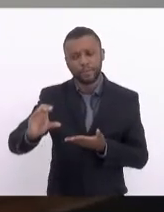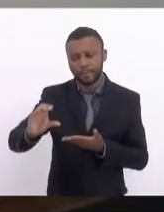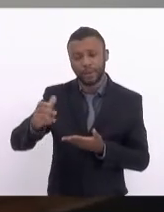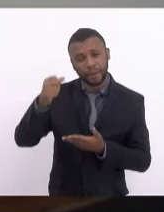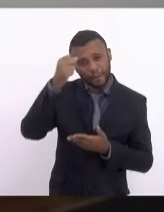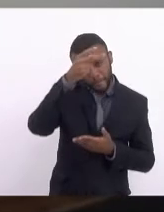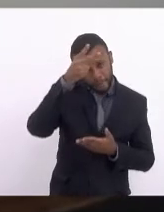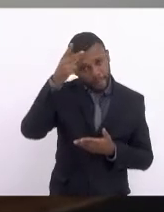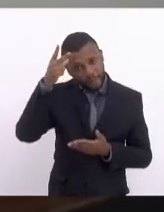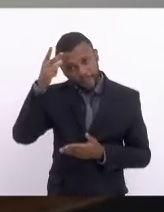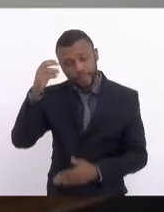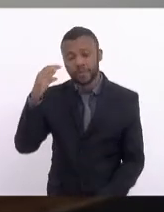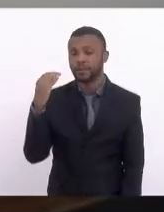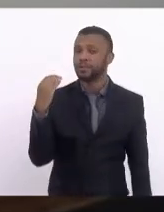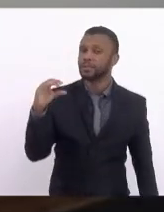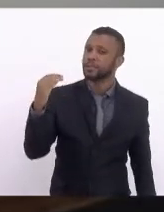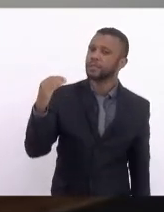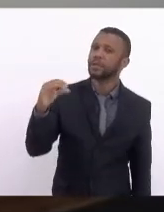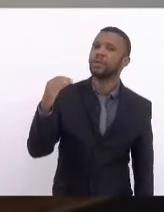Niterói